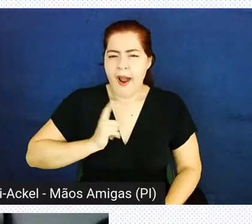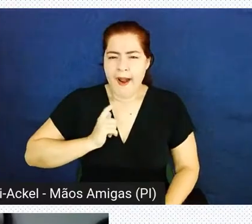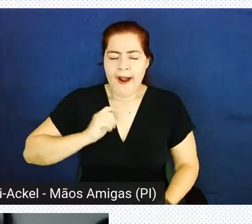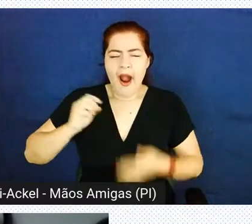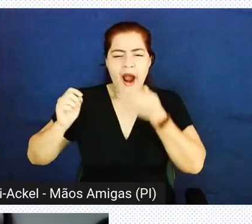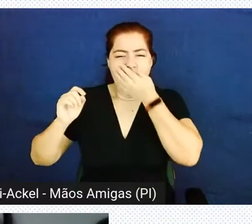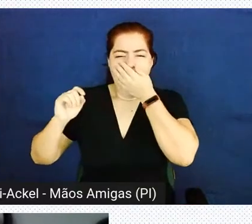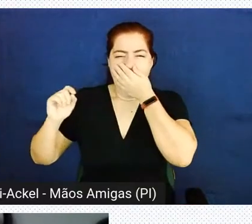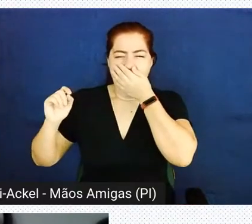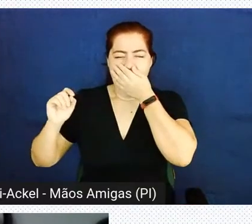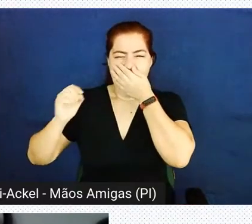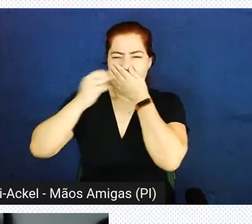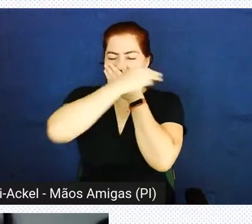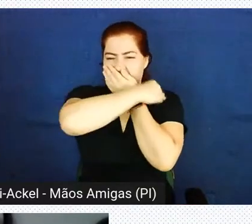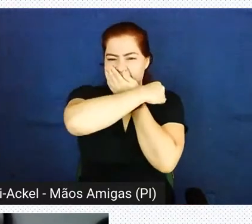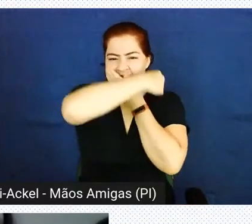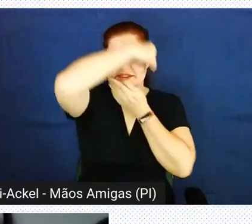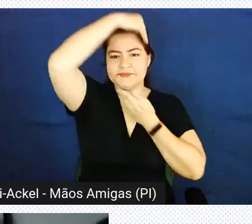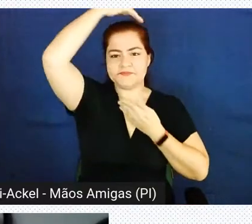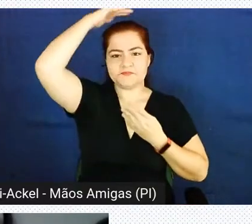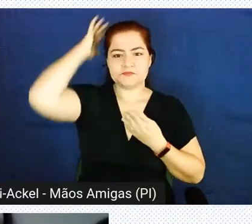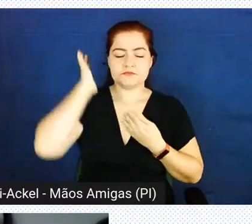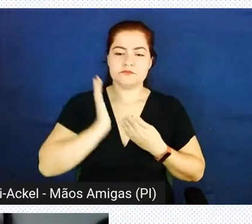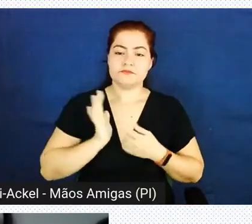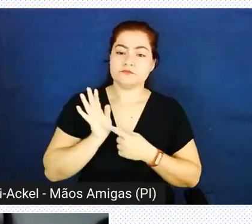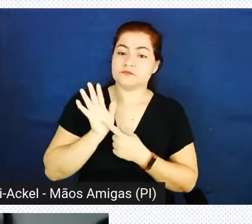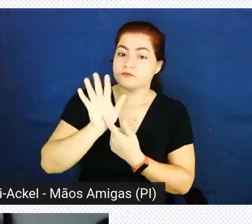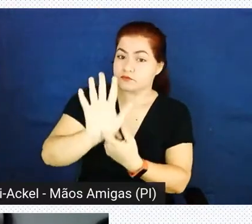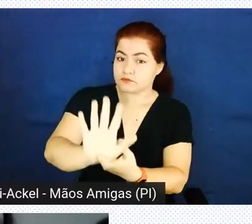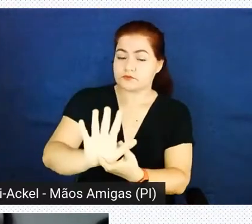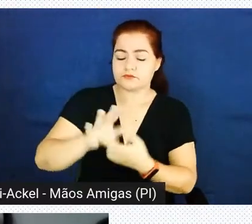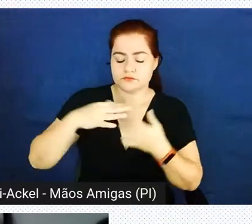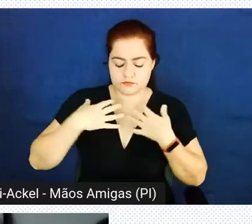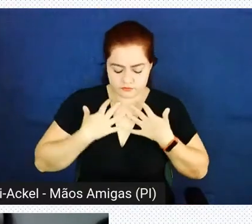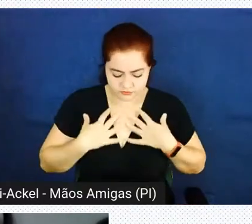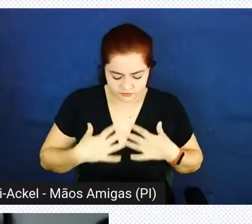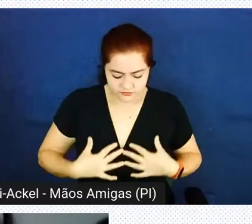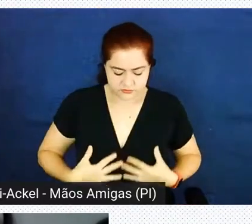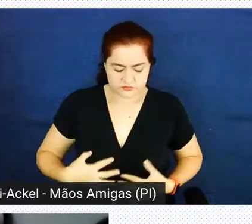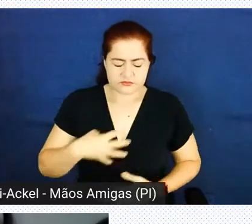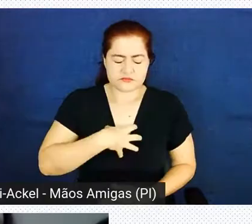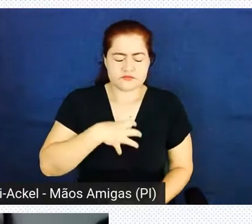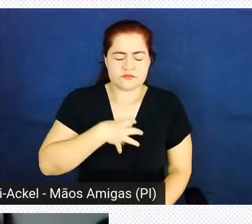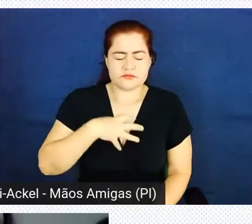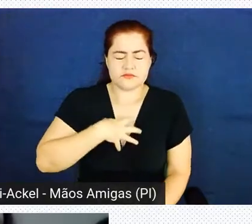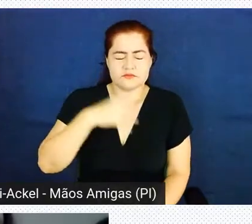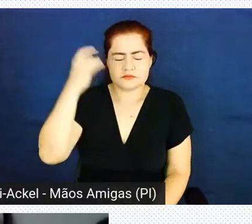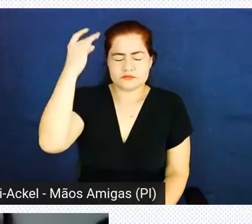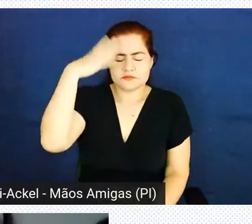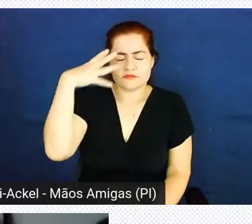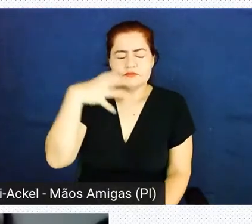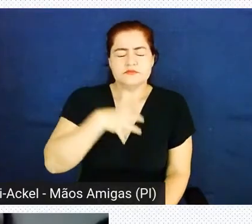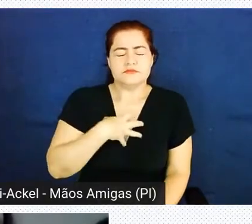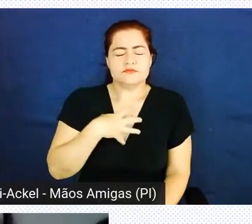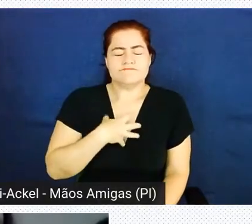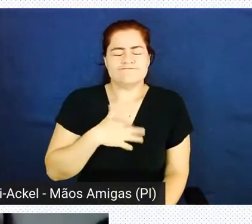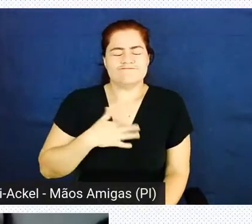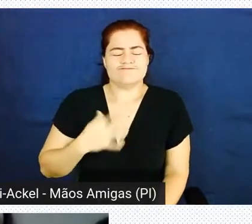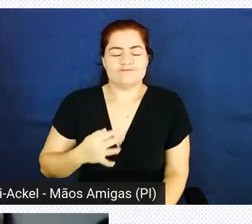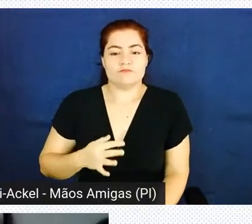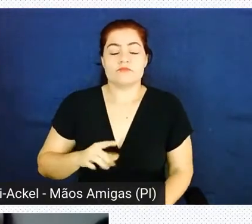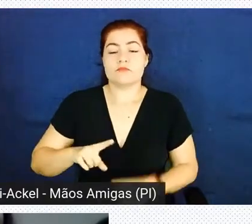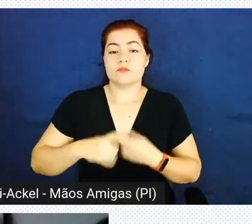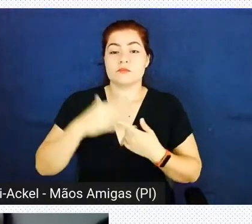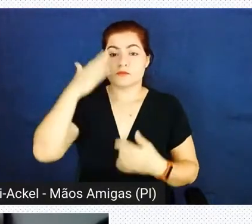Maria de Magdala, mostrando ali o que ela sentia como uma grande ulceração moral. E a sua fama, a fama de